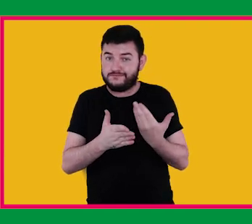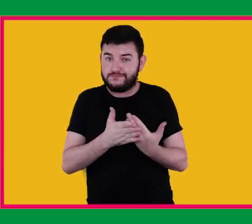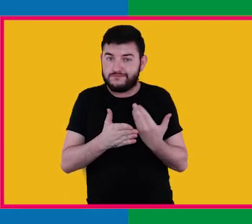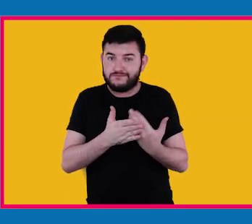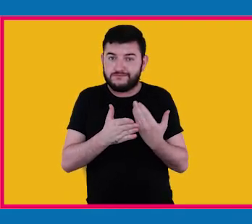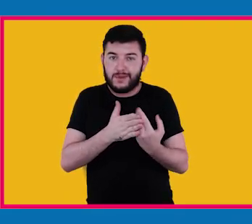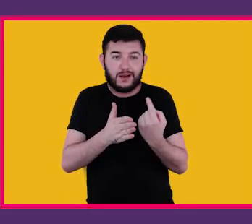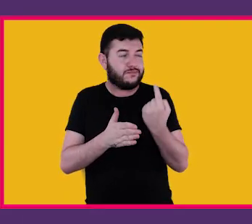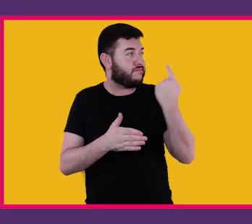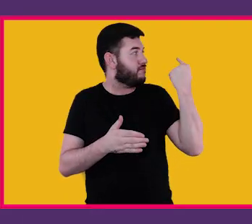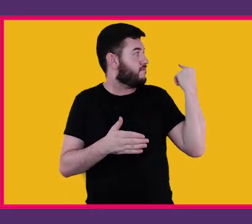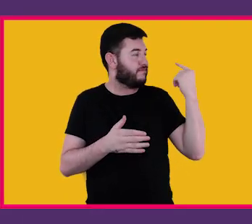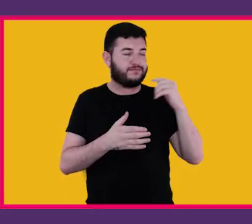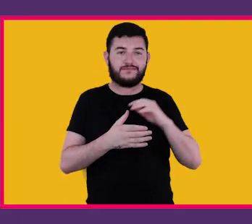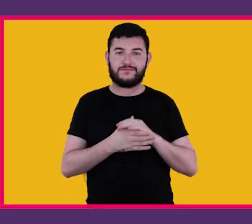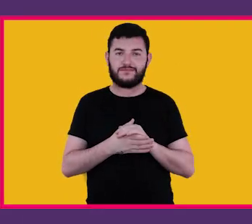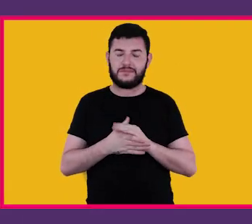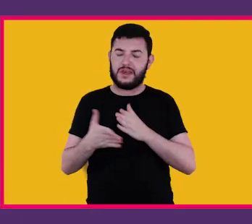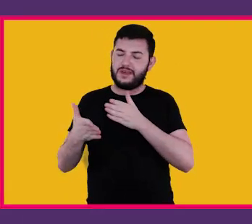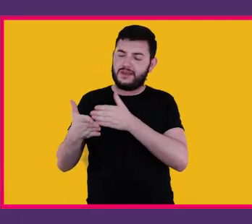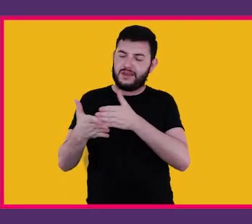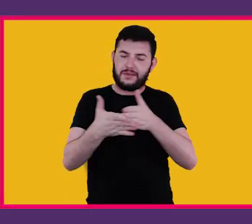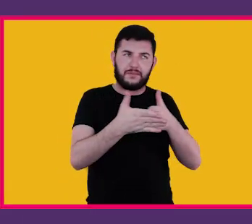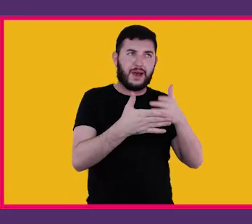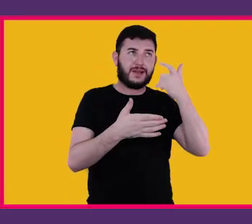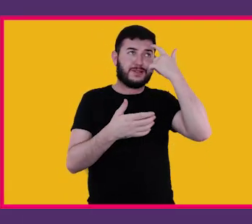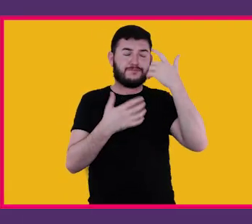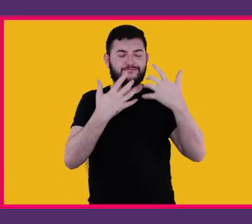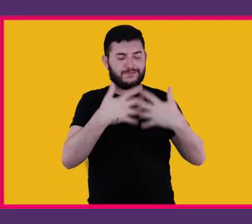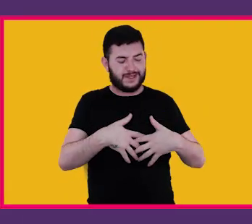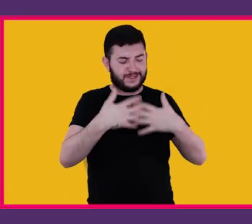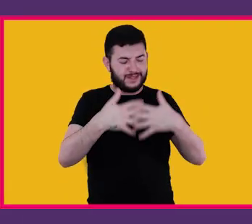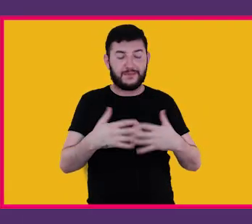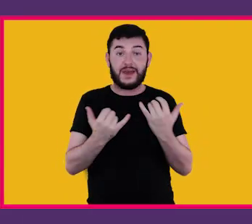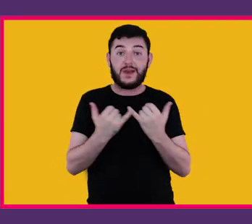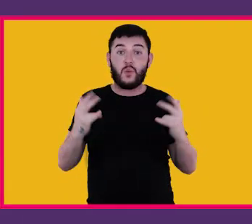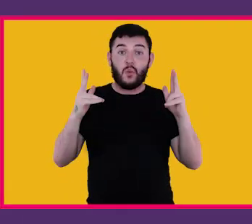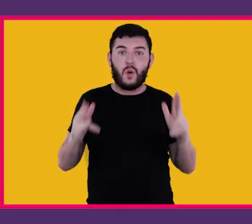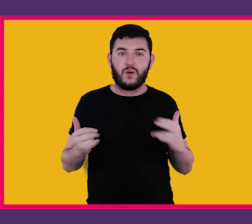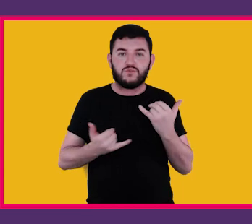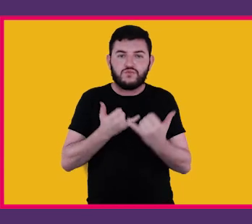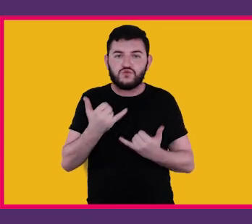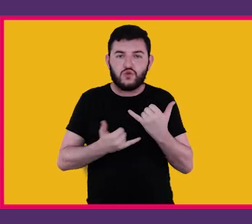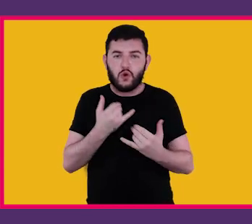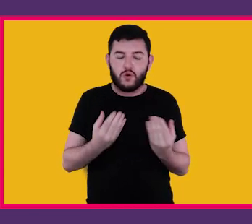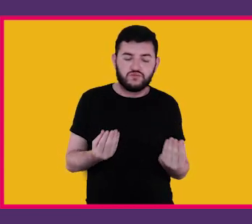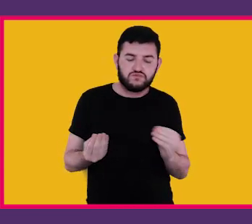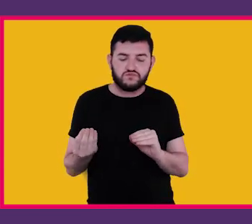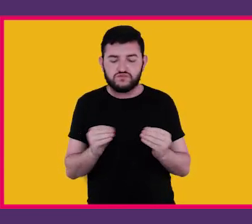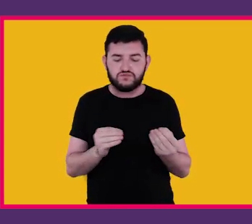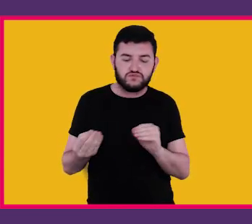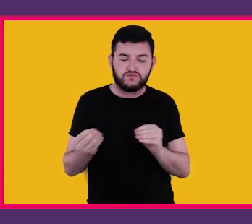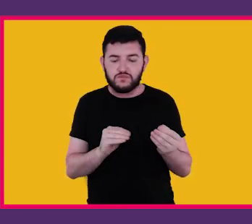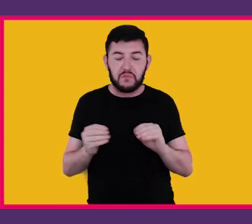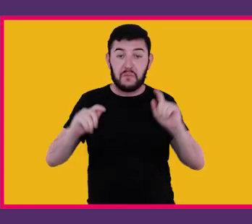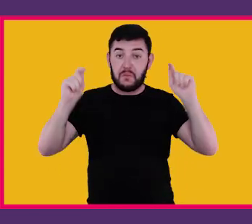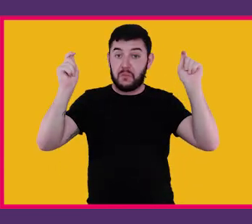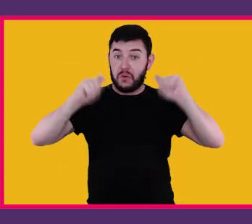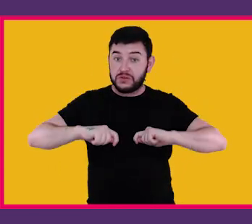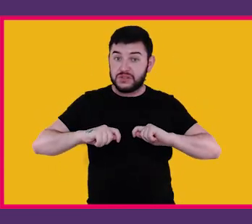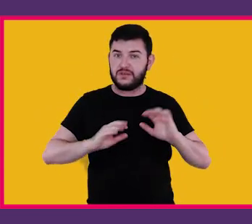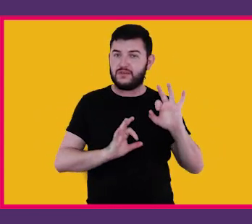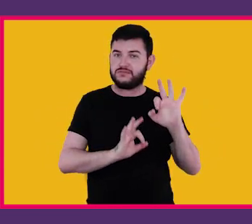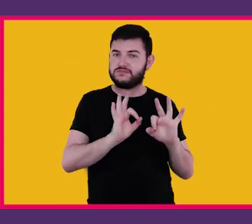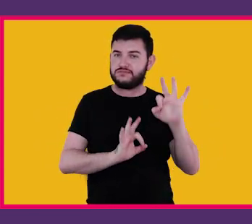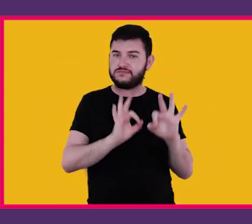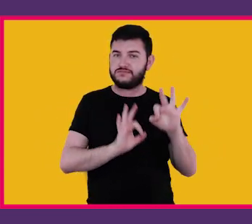impasse se assemelha a um jogo de montar. São várias peças que podem ser articuladas de formas múltiplas, gerando diversas possibilidades de arranjo,